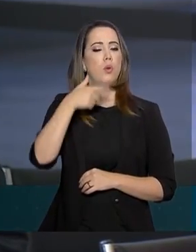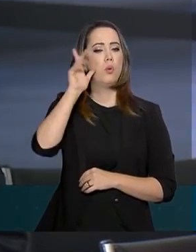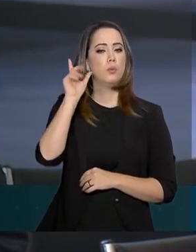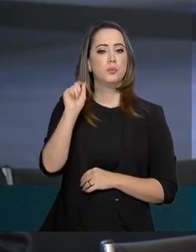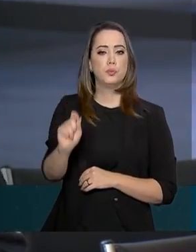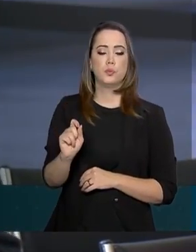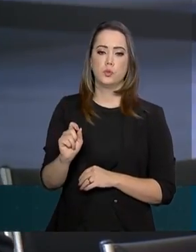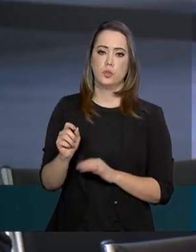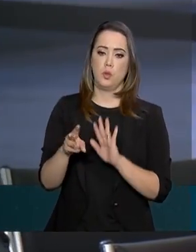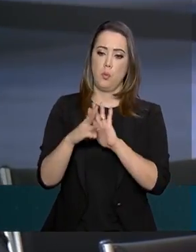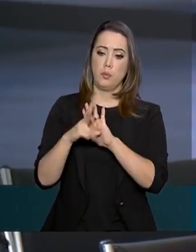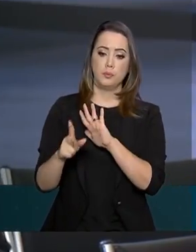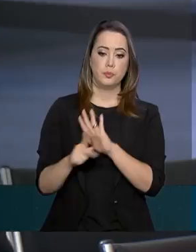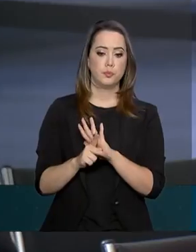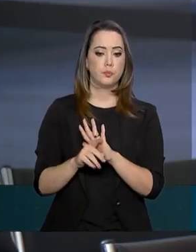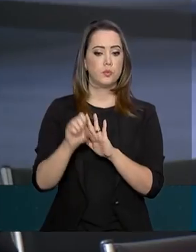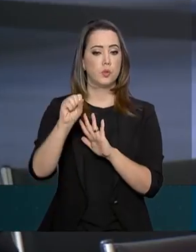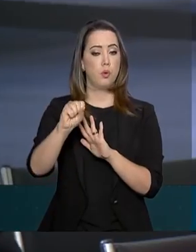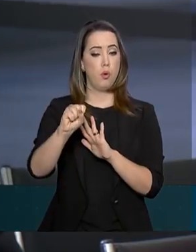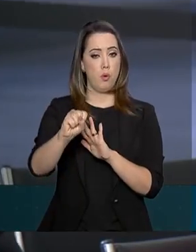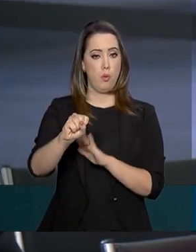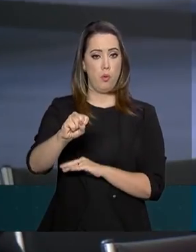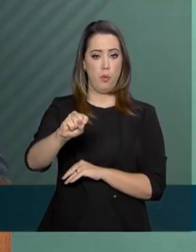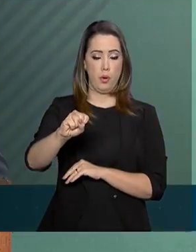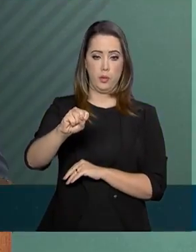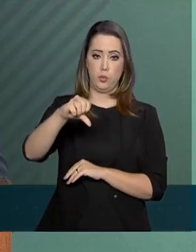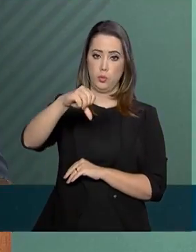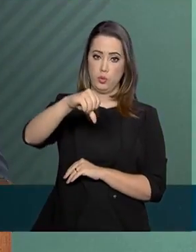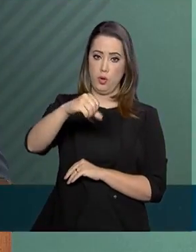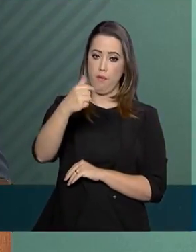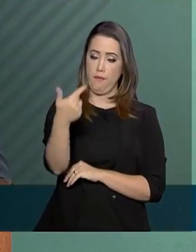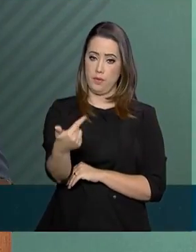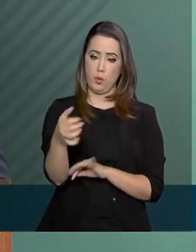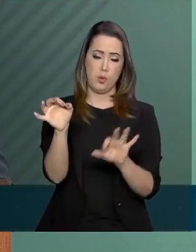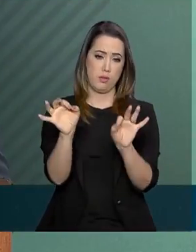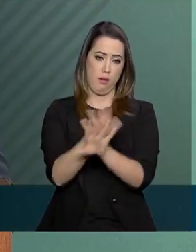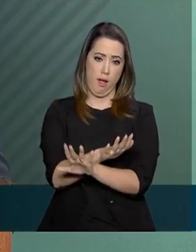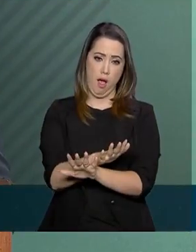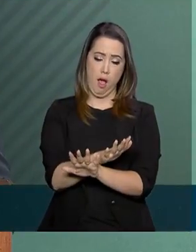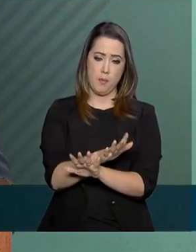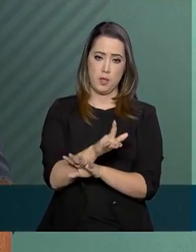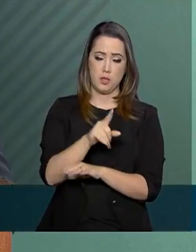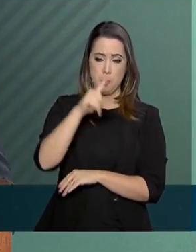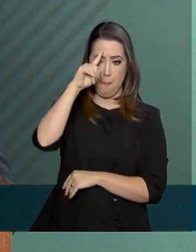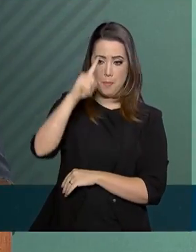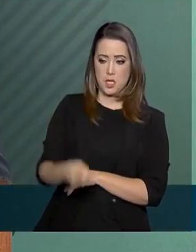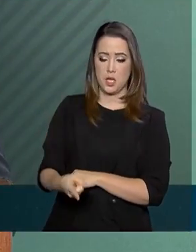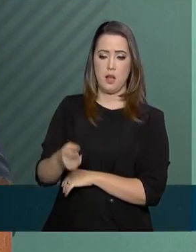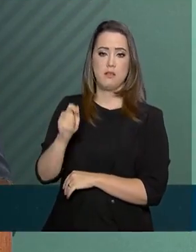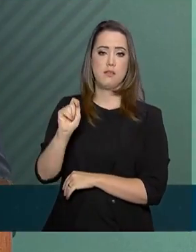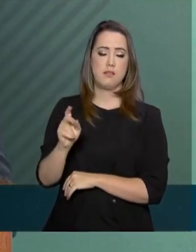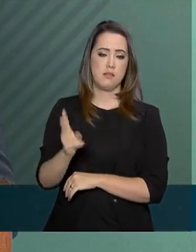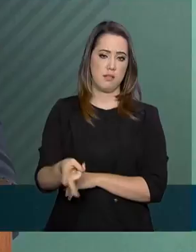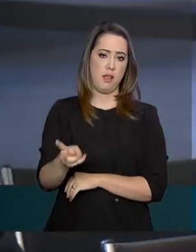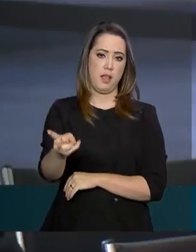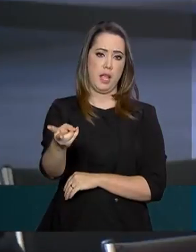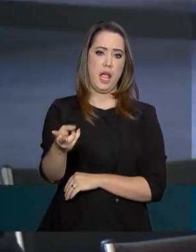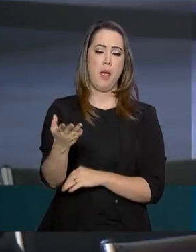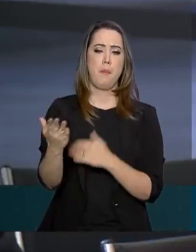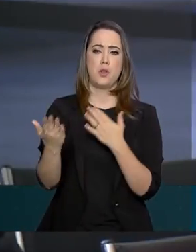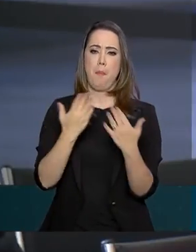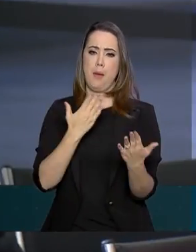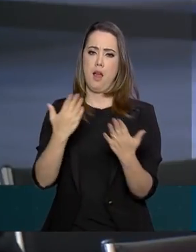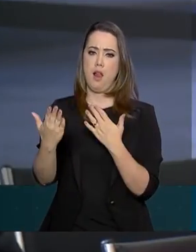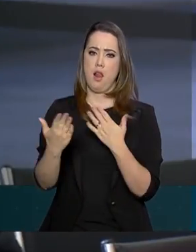medida provisória 892 que acaba com a obrigatoriedade da publicação de balanços de empresas